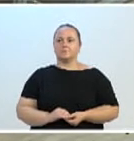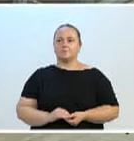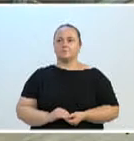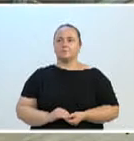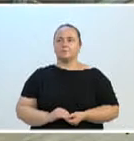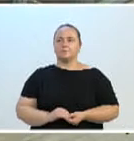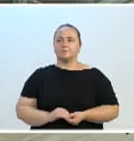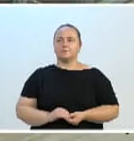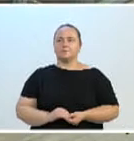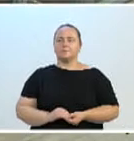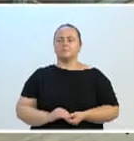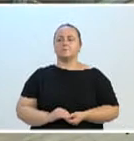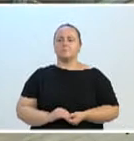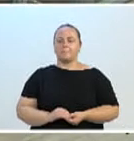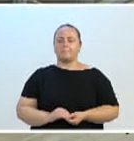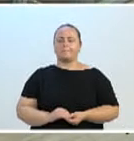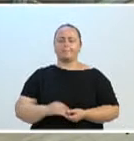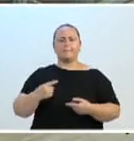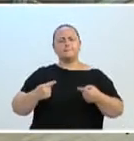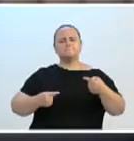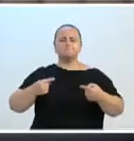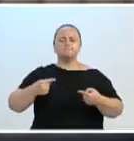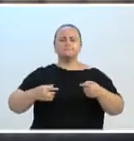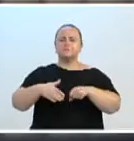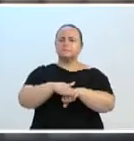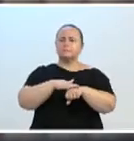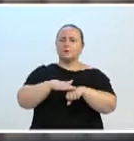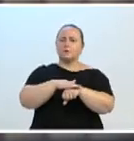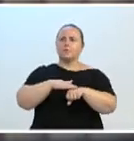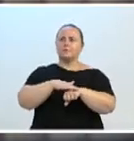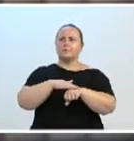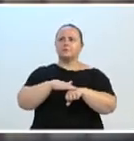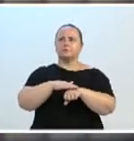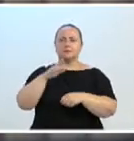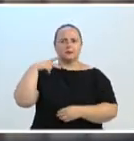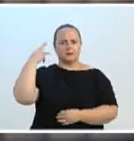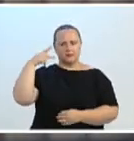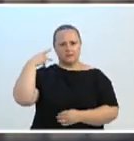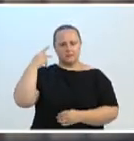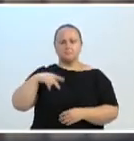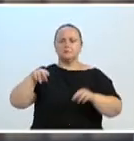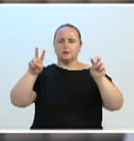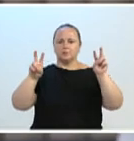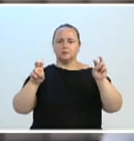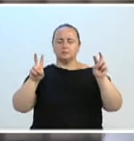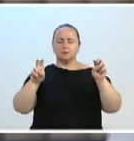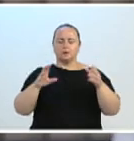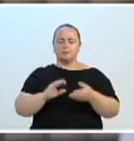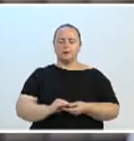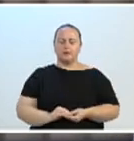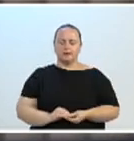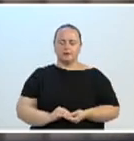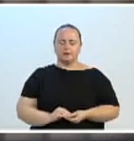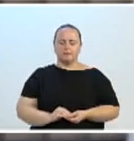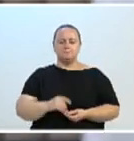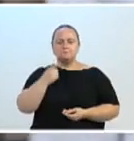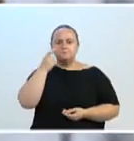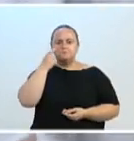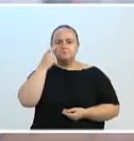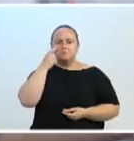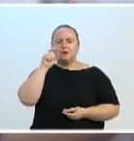Presidente, estavam discutindo com alguns parlamentares até mesmo a questão de viabilizar os que já